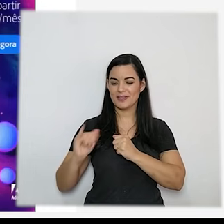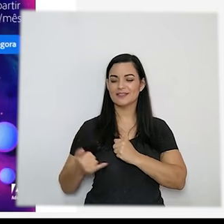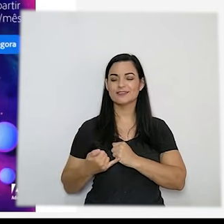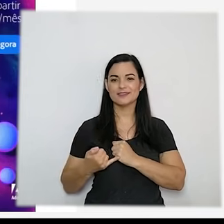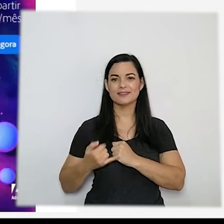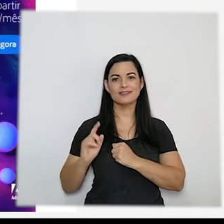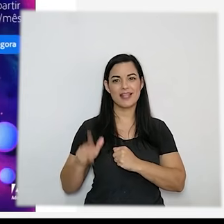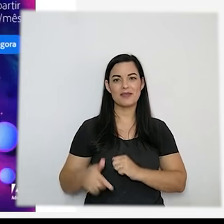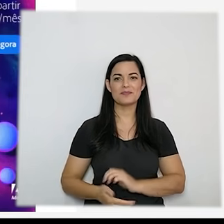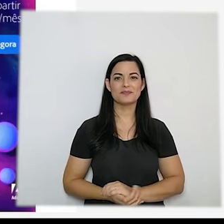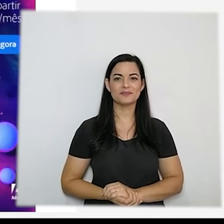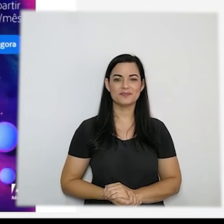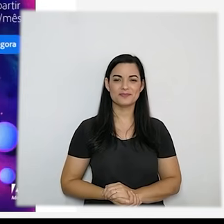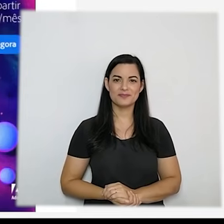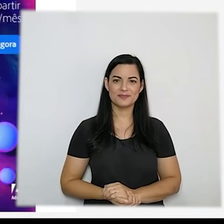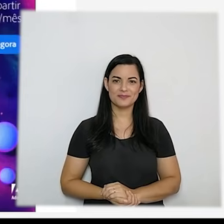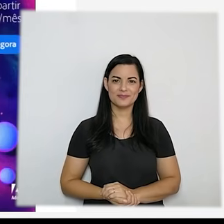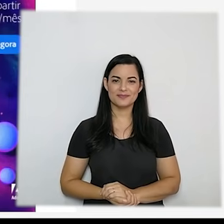um adjetivo.